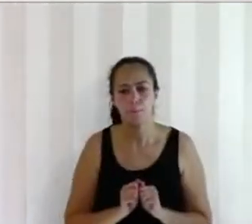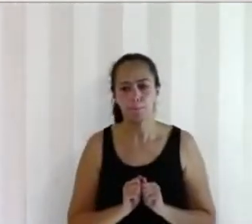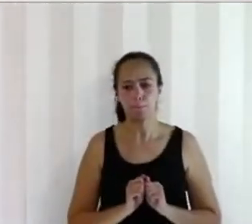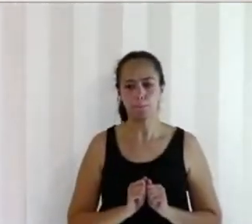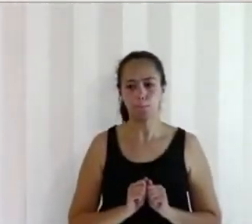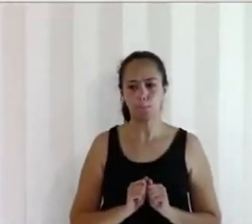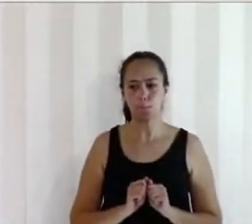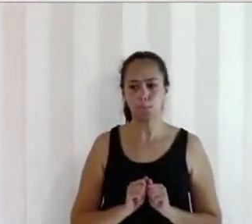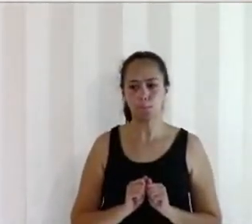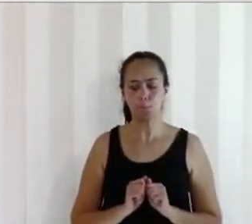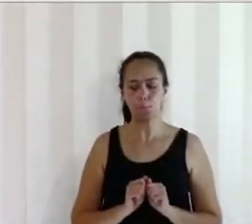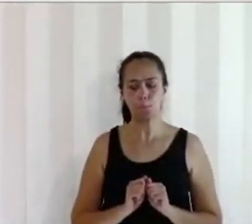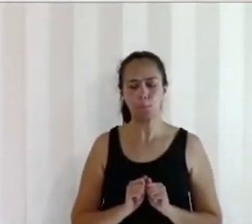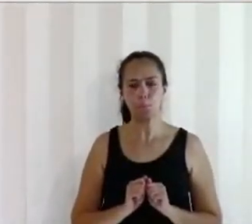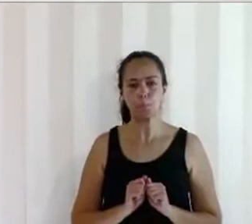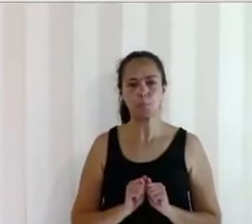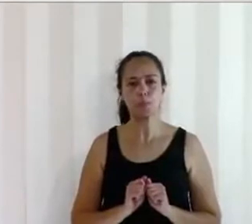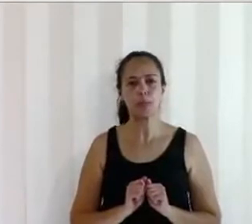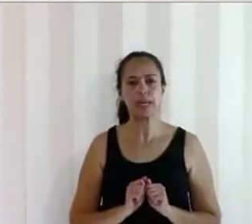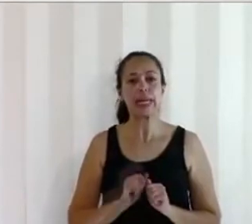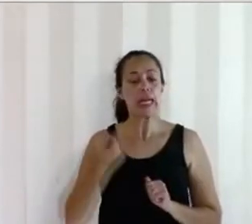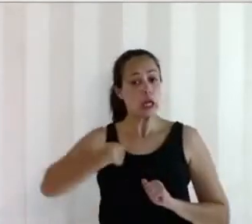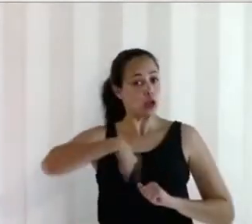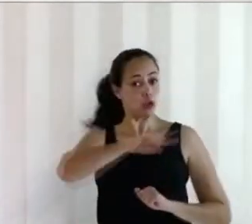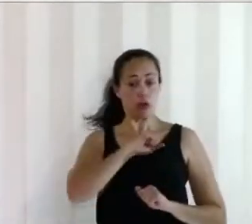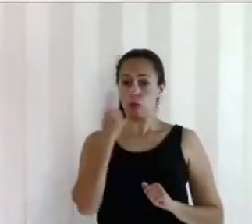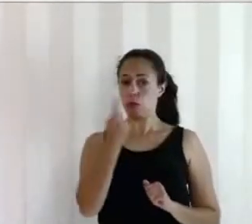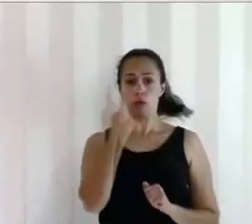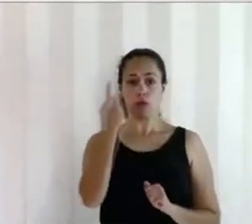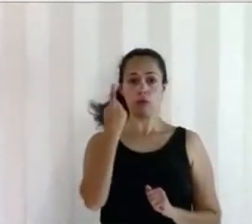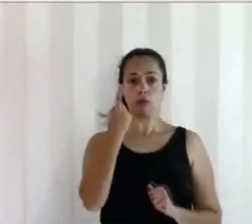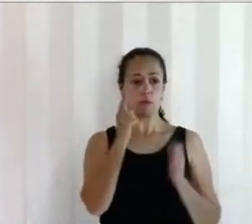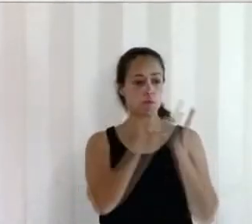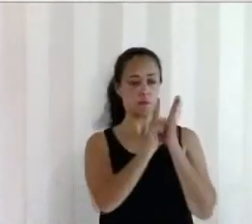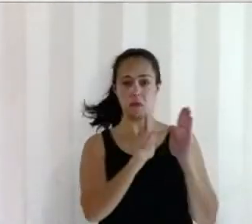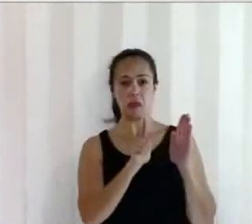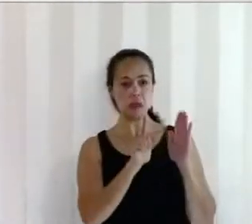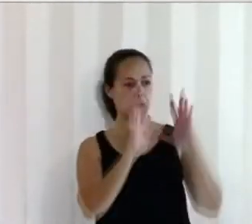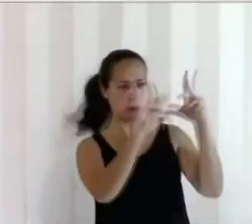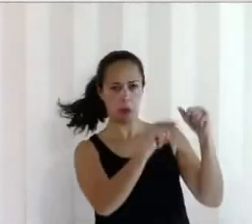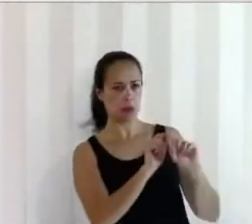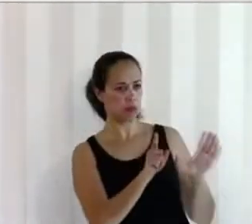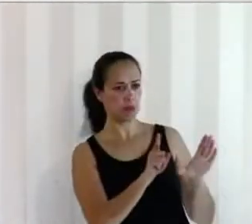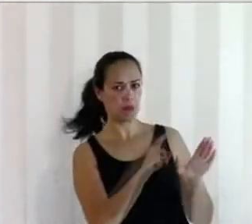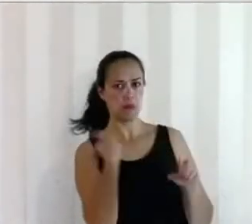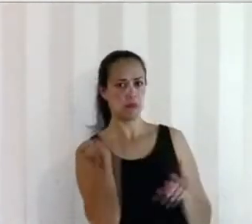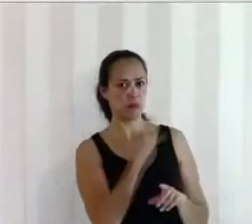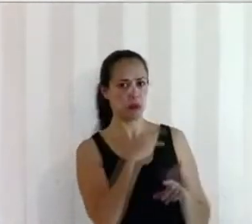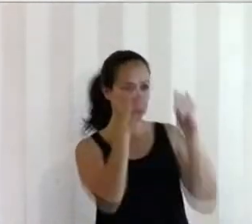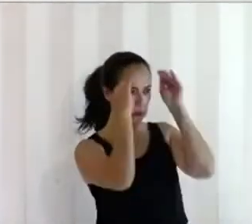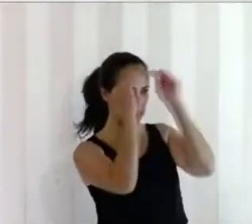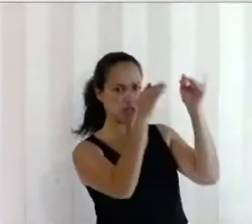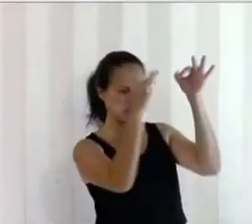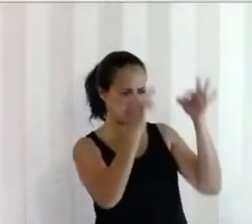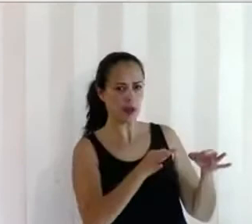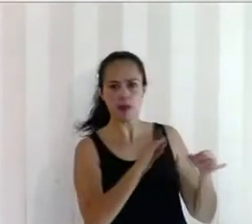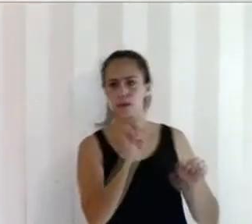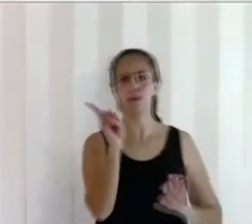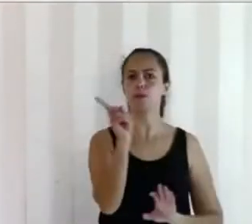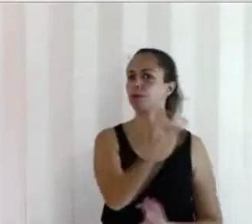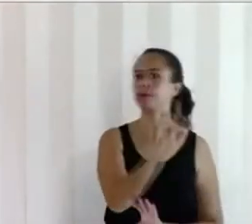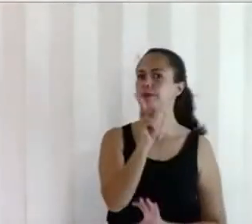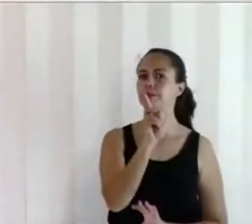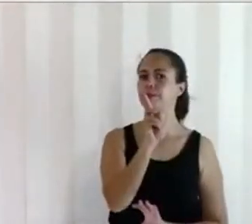Jesus Cristo cumpriu essa lei perfeitamente. Mas essa misericórdia deve nos levar a